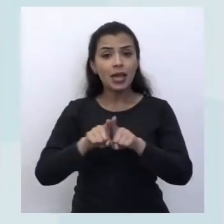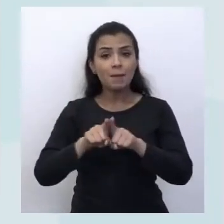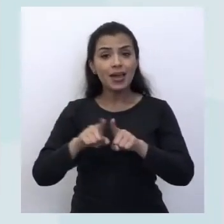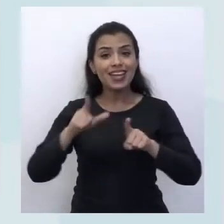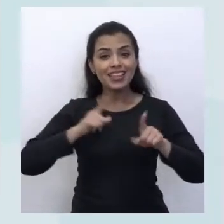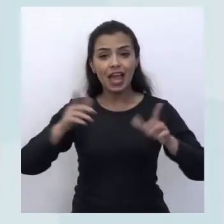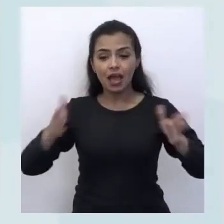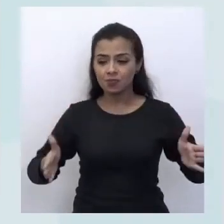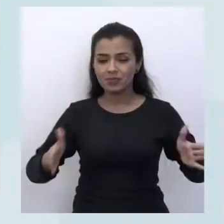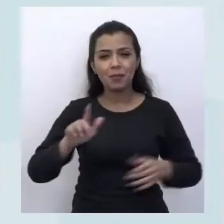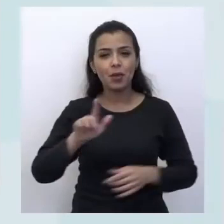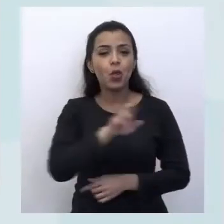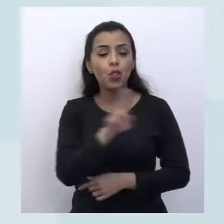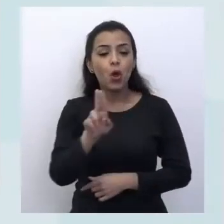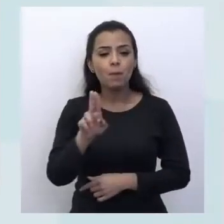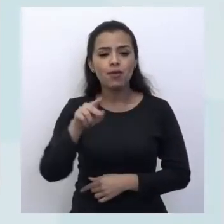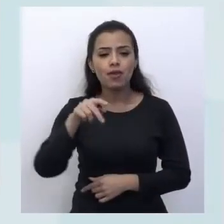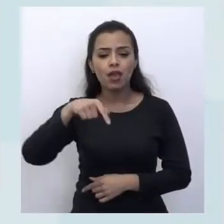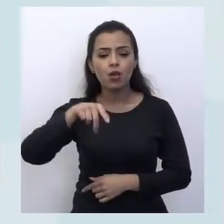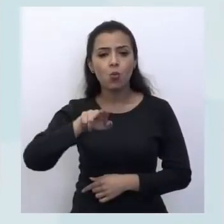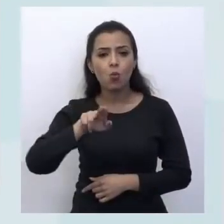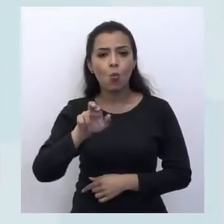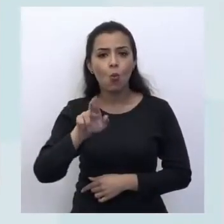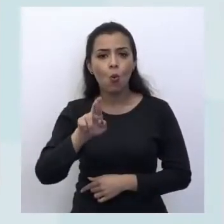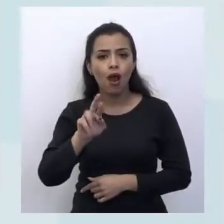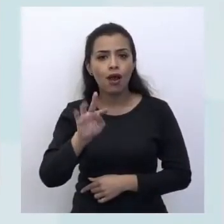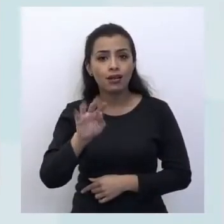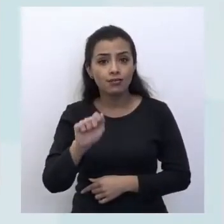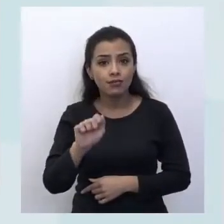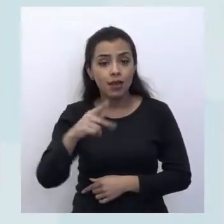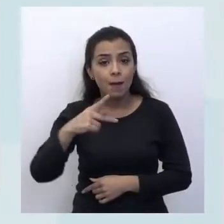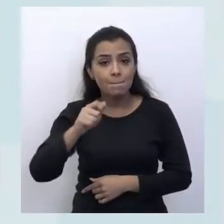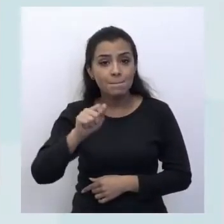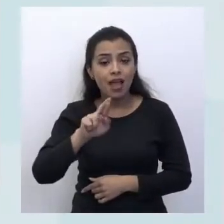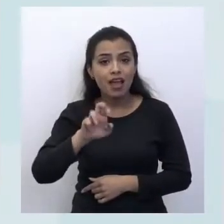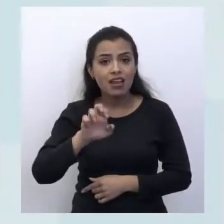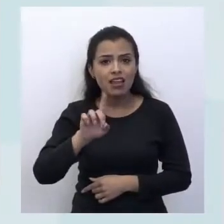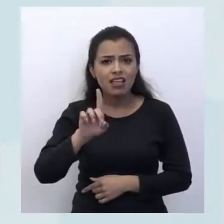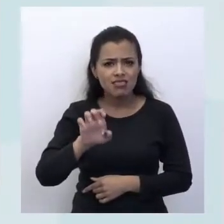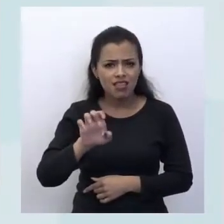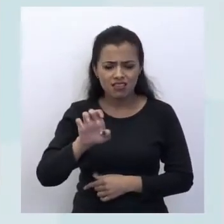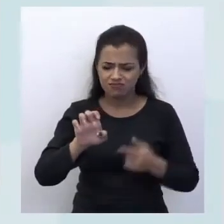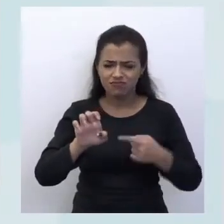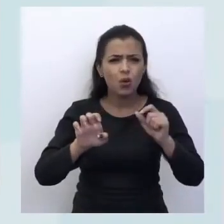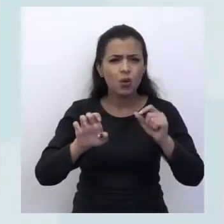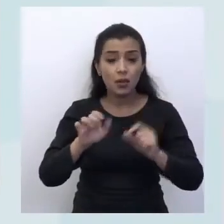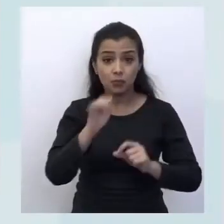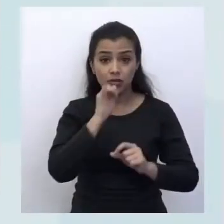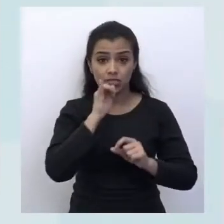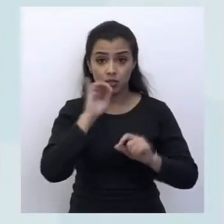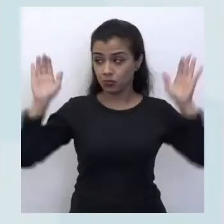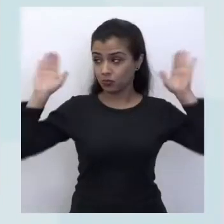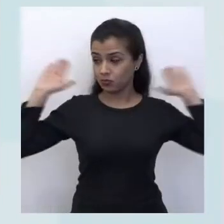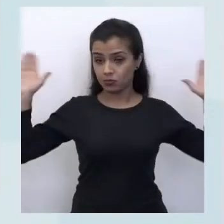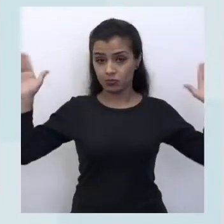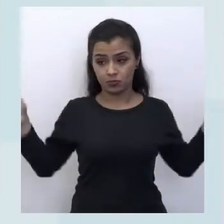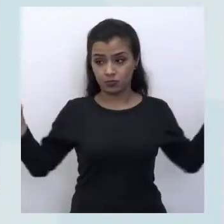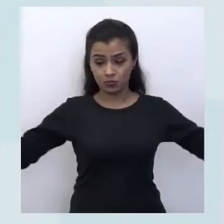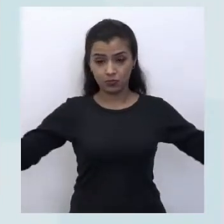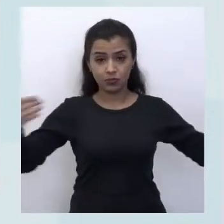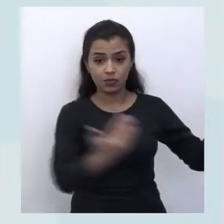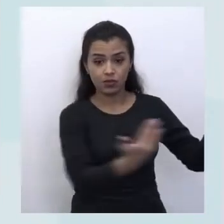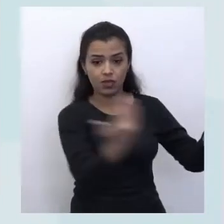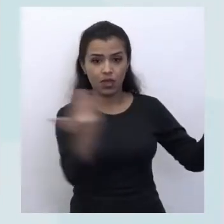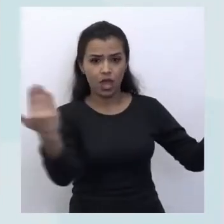quarta parede é uma palavra que se usa muito no teatro. O que é a quarta parede? É aquela parede invisível que separa o público dos